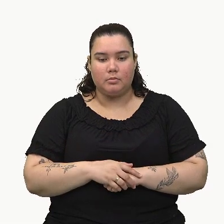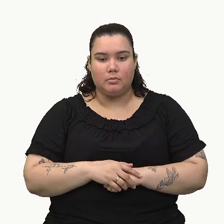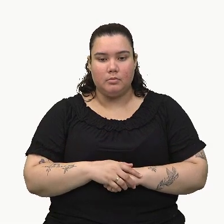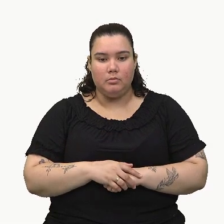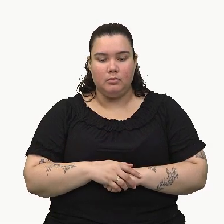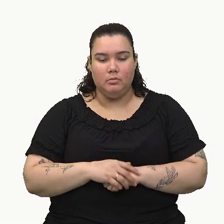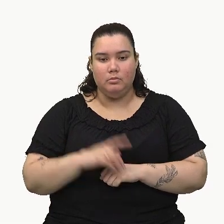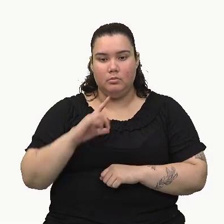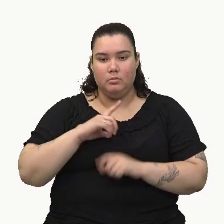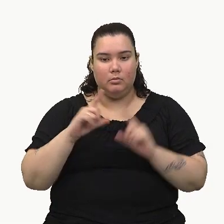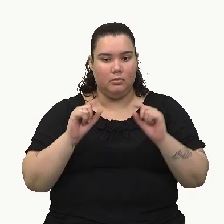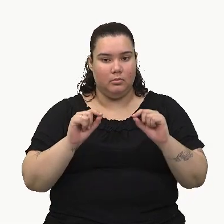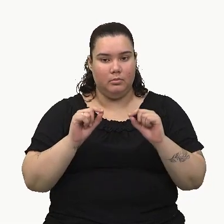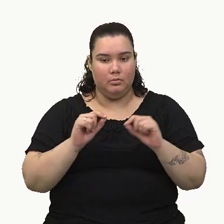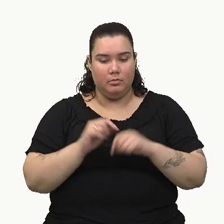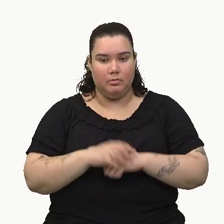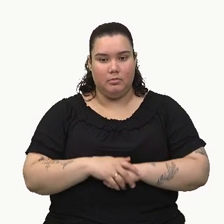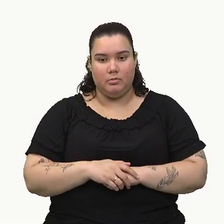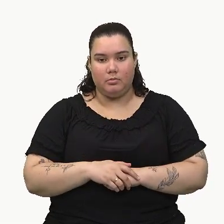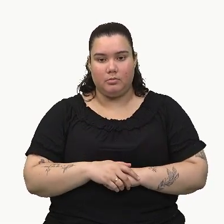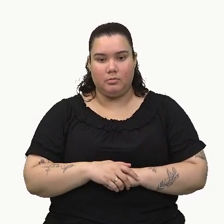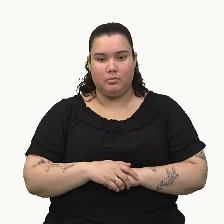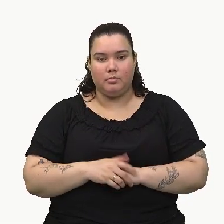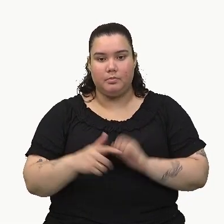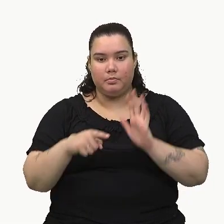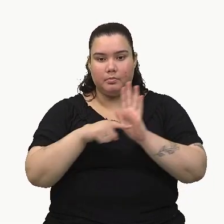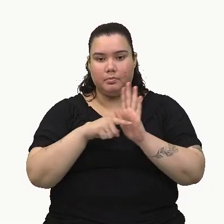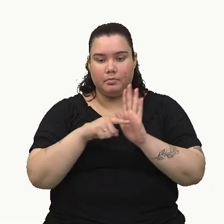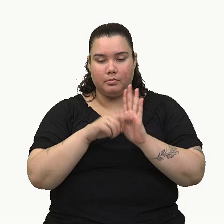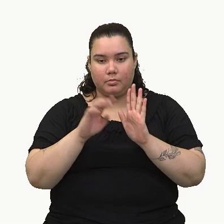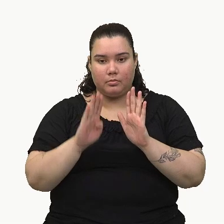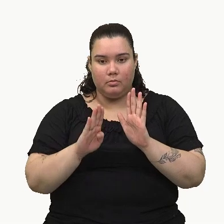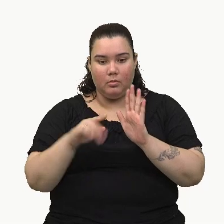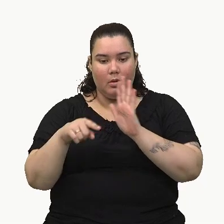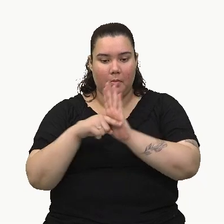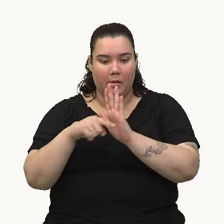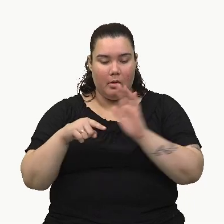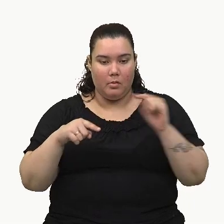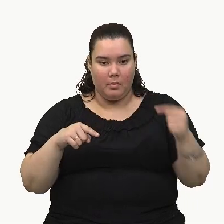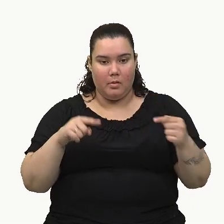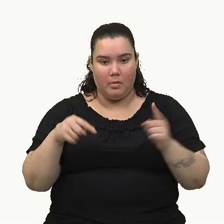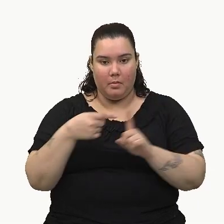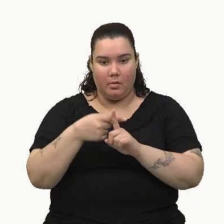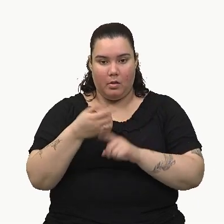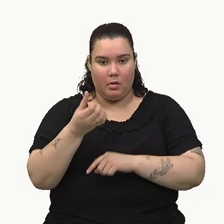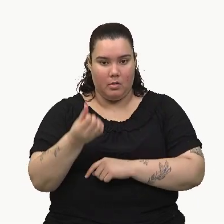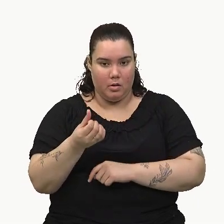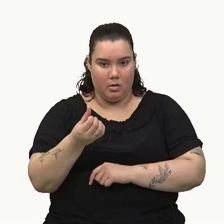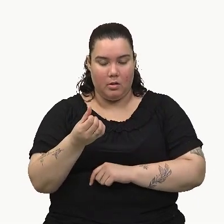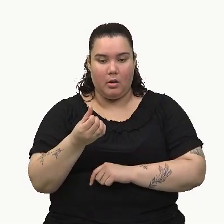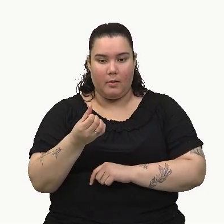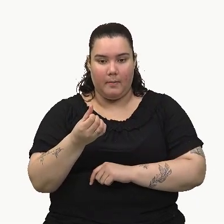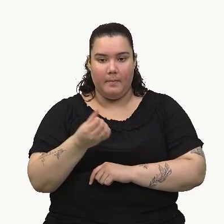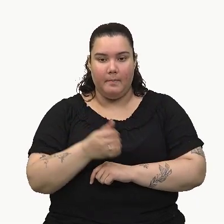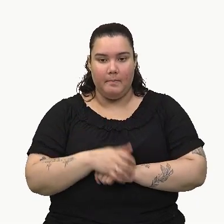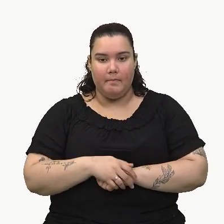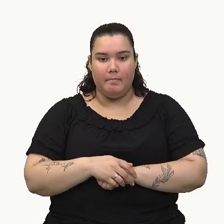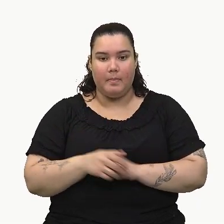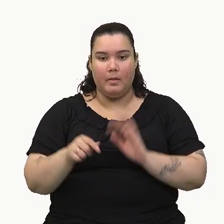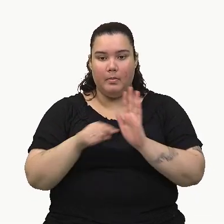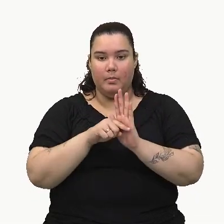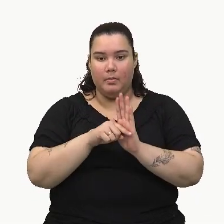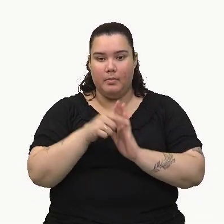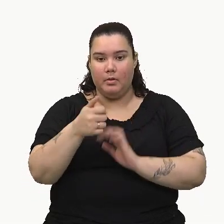ter o seguinte. Menos B, menos com menos é mais, eu vou ter 6,